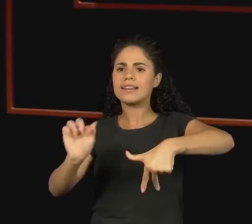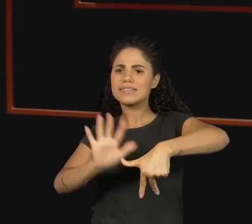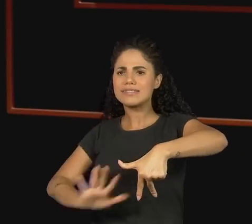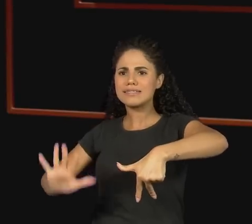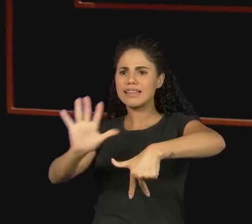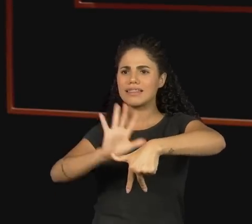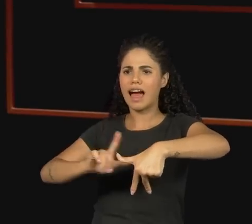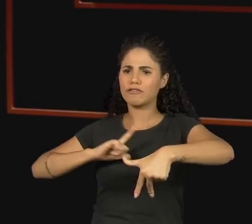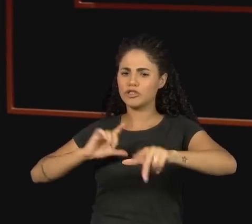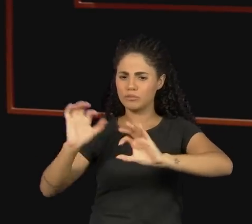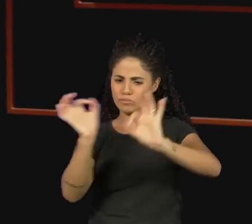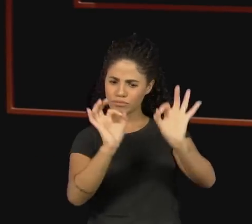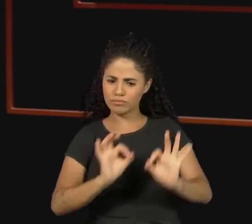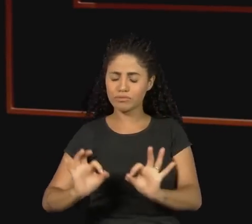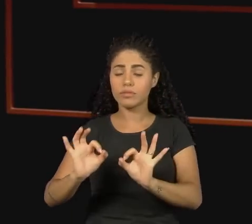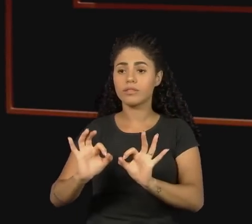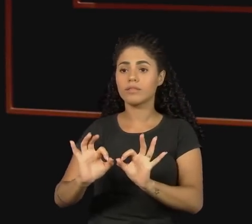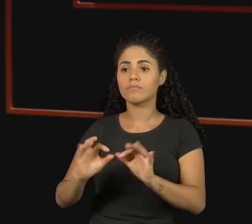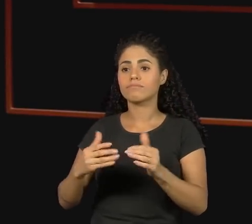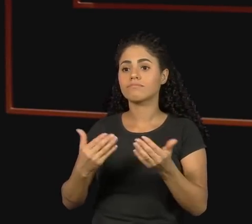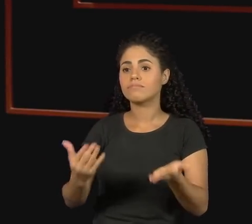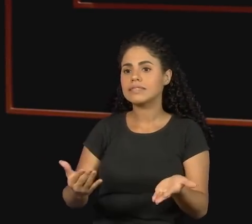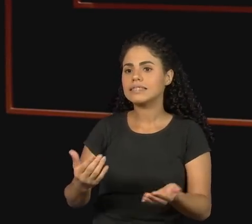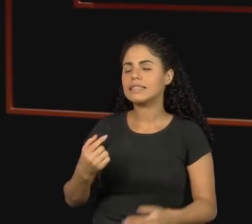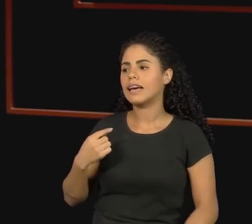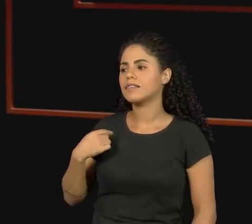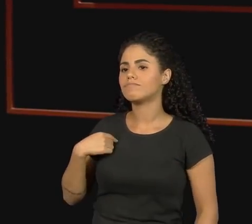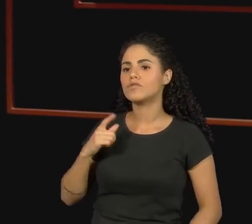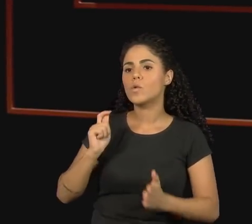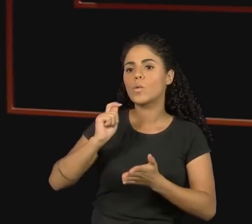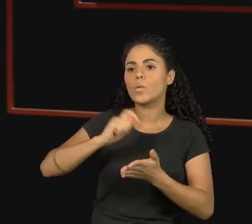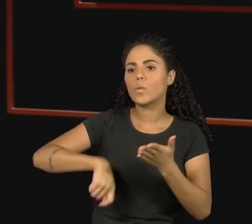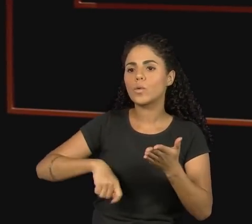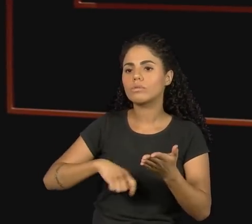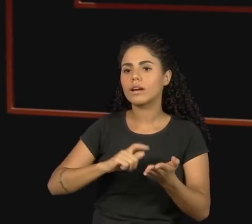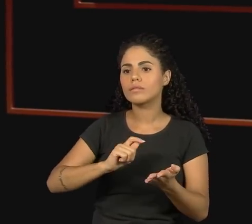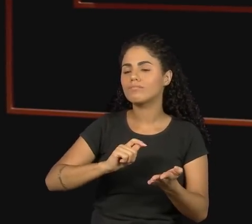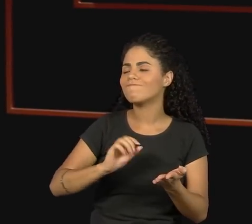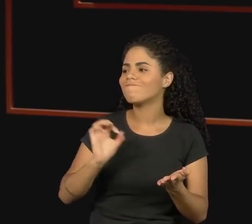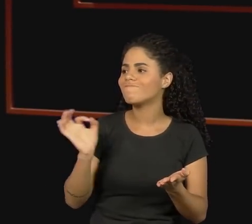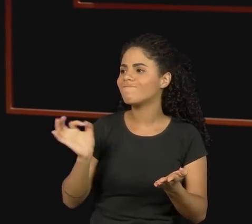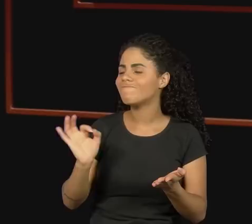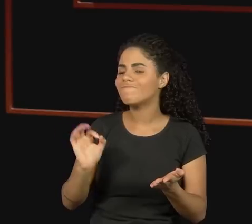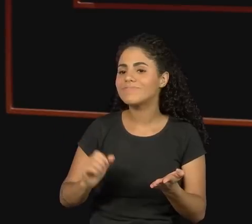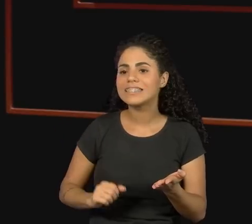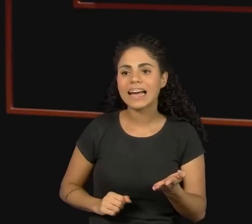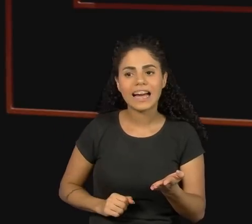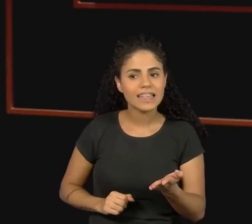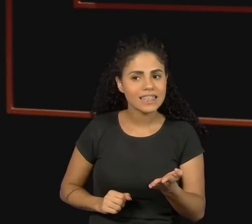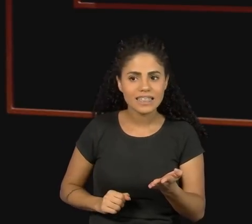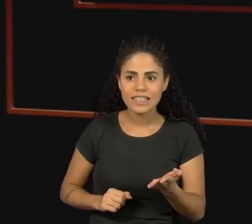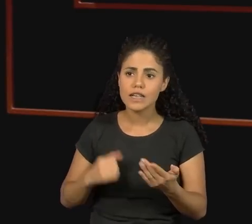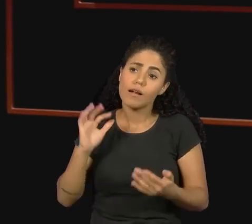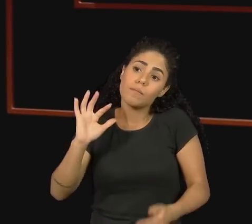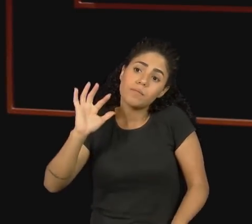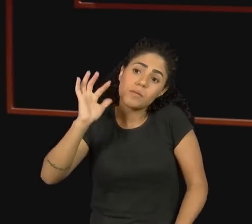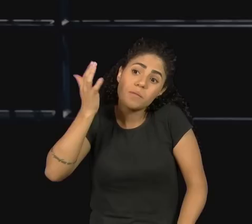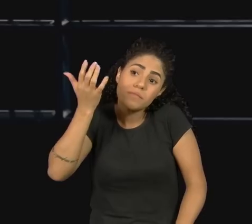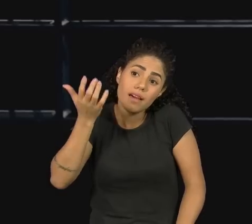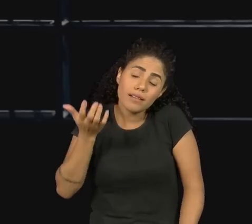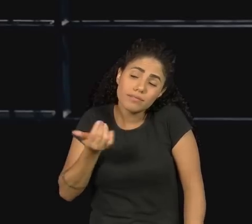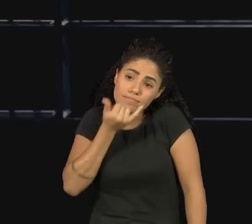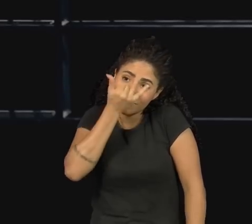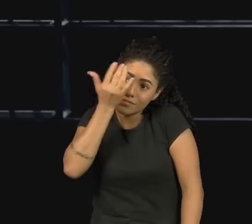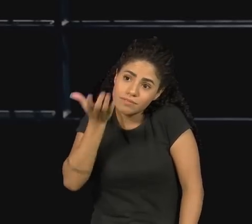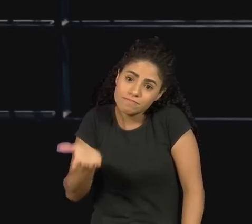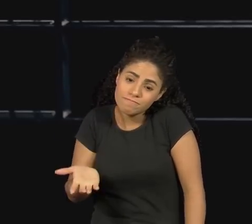2, sei lá, da estreia, nem o contrato do teatro tinha sido assinado. Isso acontece, né, no teatro, isso não tem